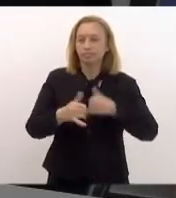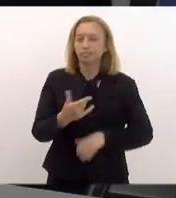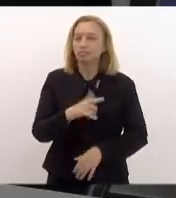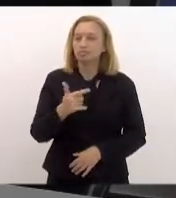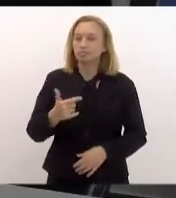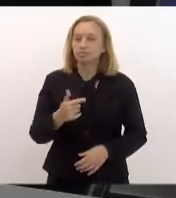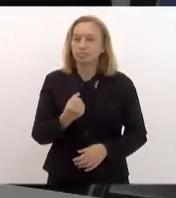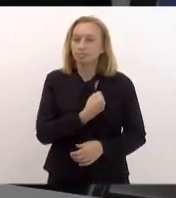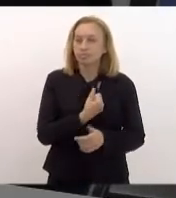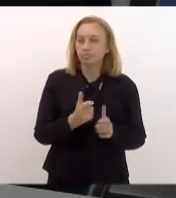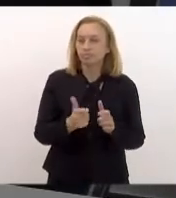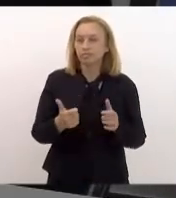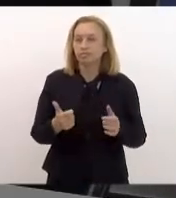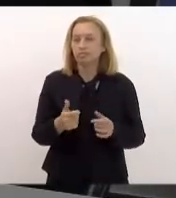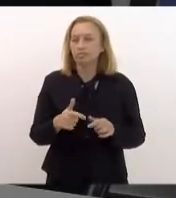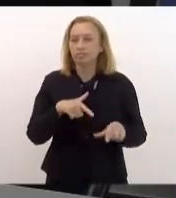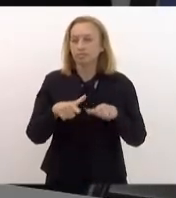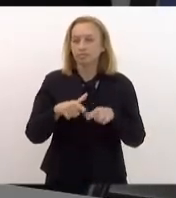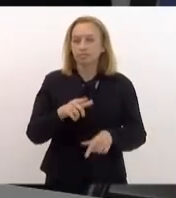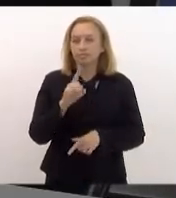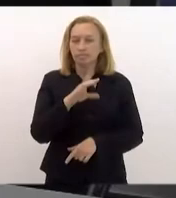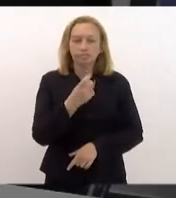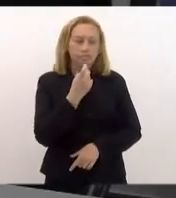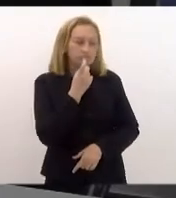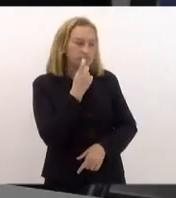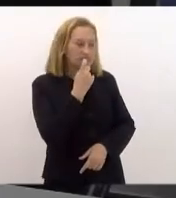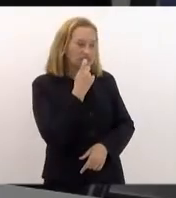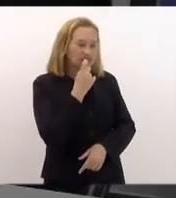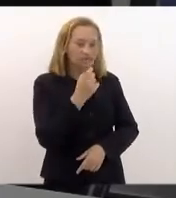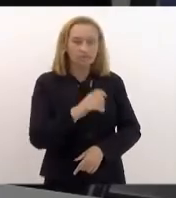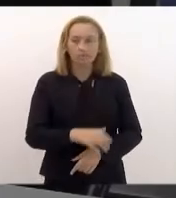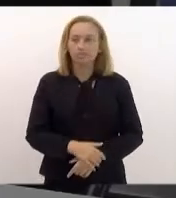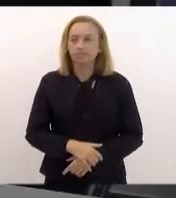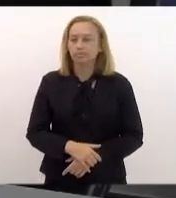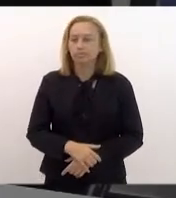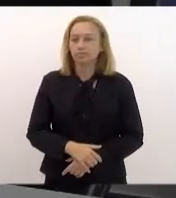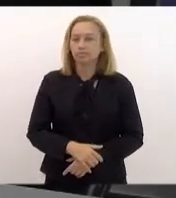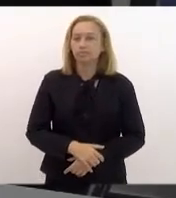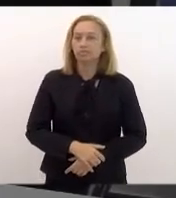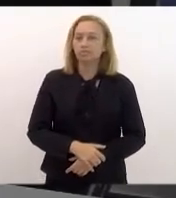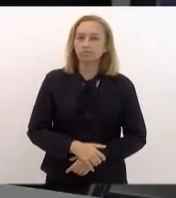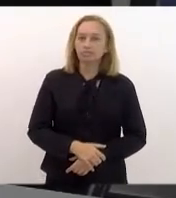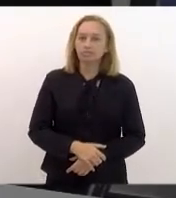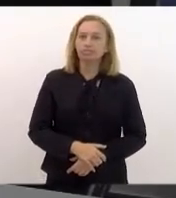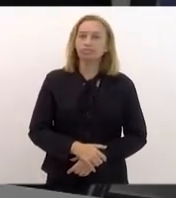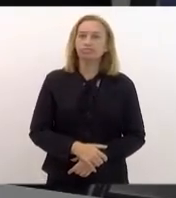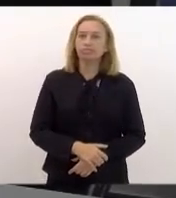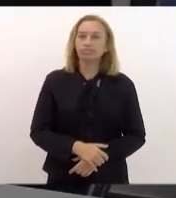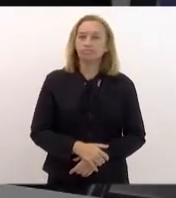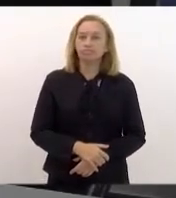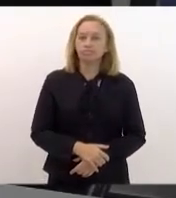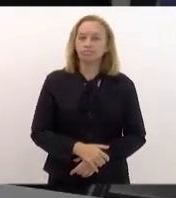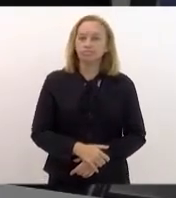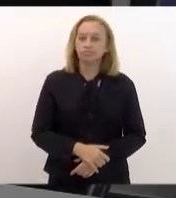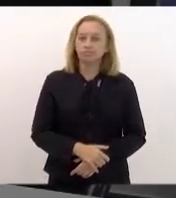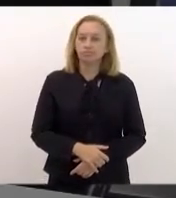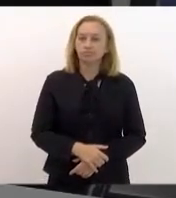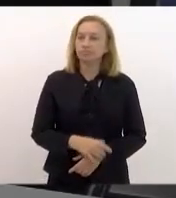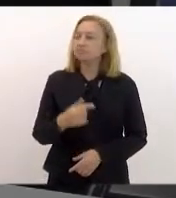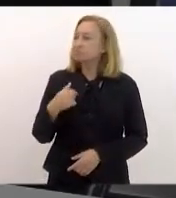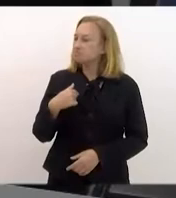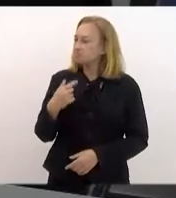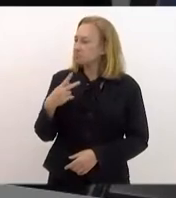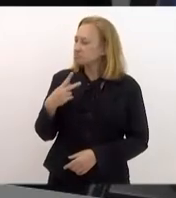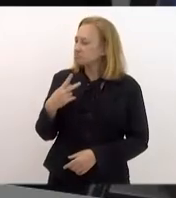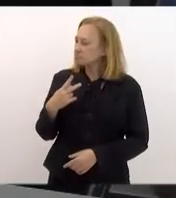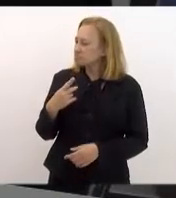quantidade de emprego, o que gera é plástico. E aí disseram não. Aí eu falei, mas, bom, não veio por quê? Porque tem